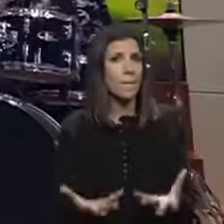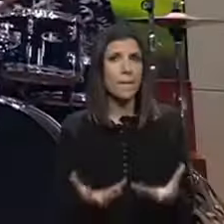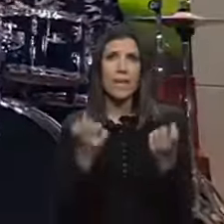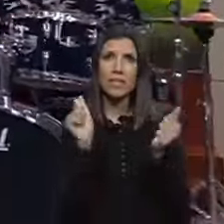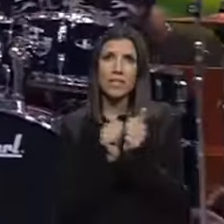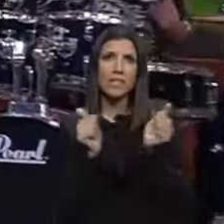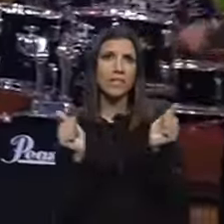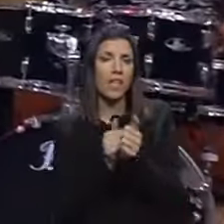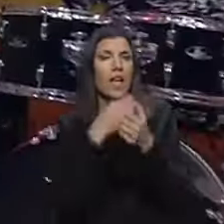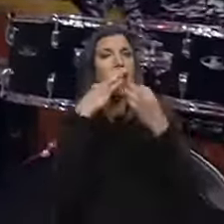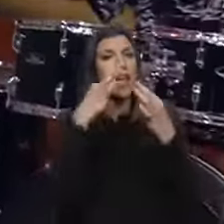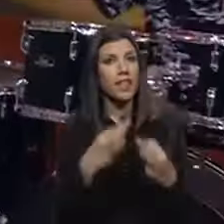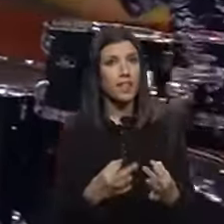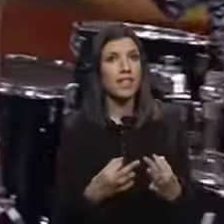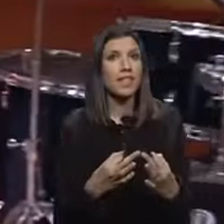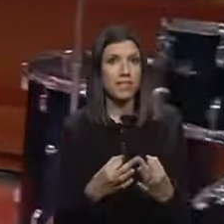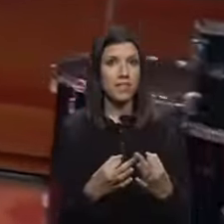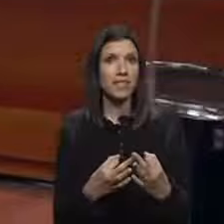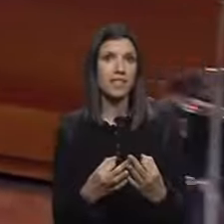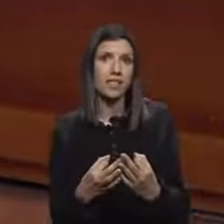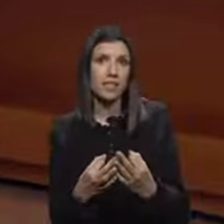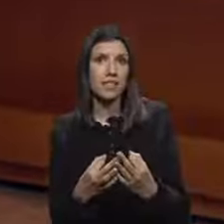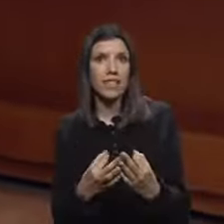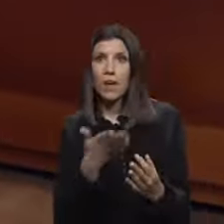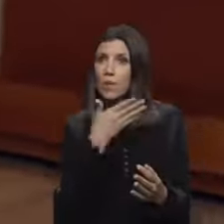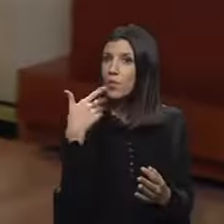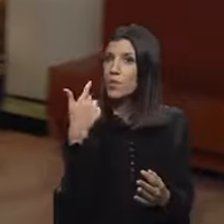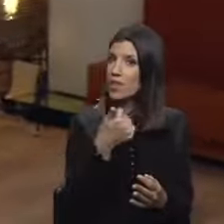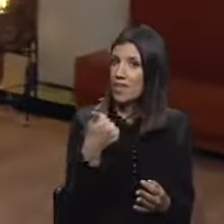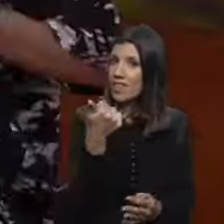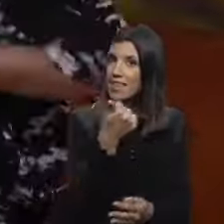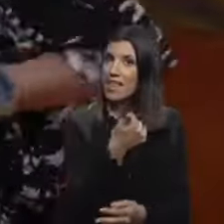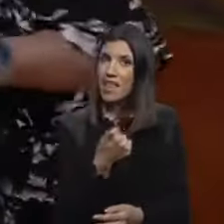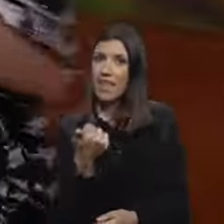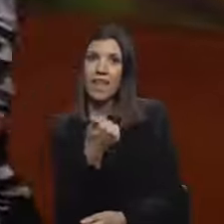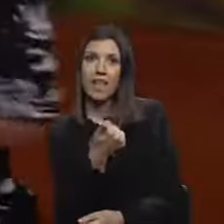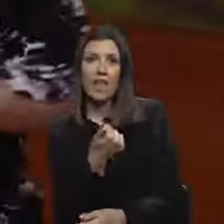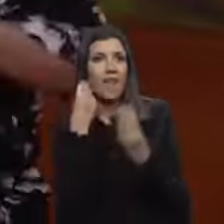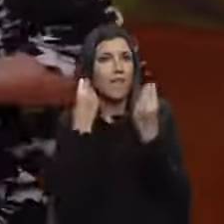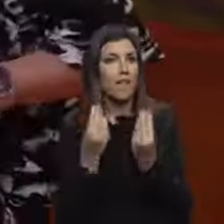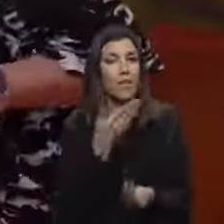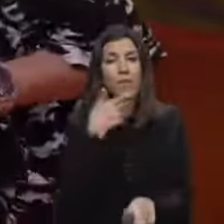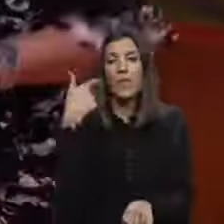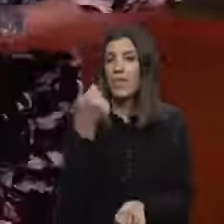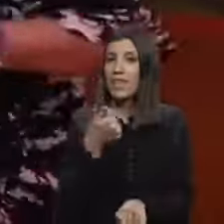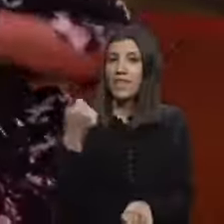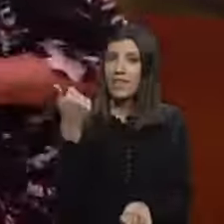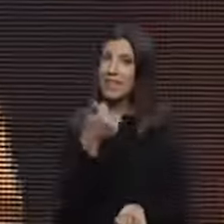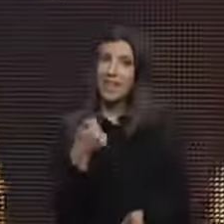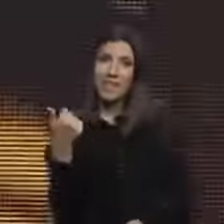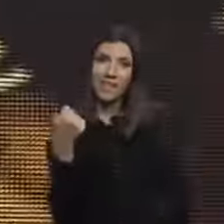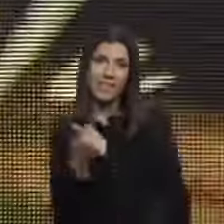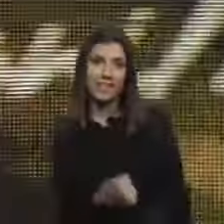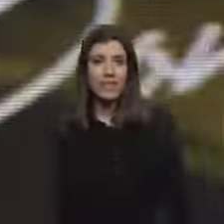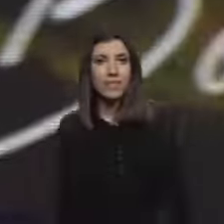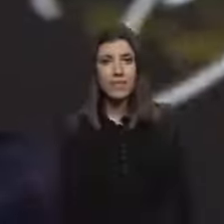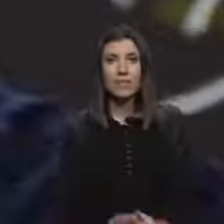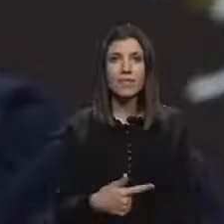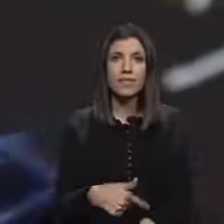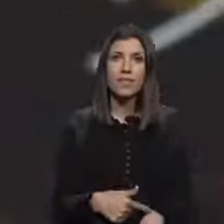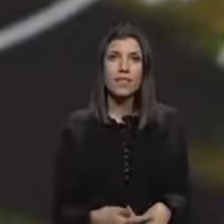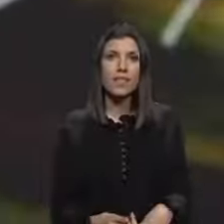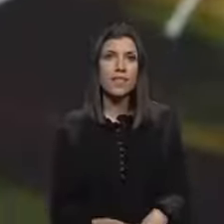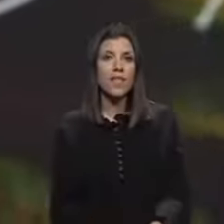ela acredita. Oh, bonita, tão bonita. Não vejo a hora de